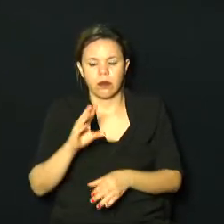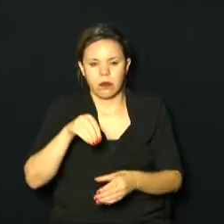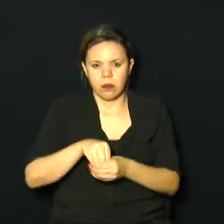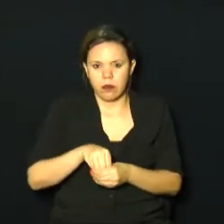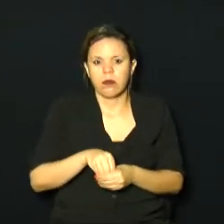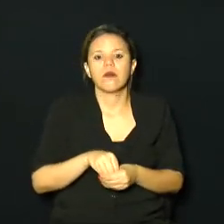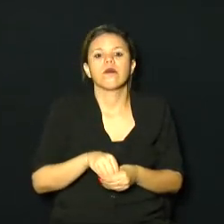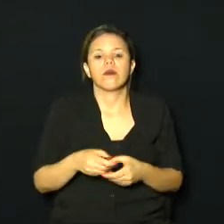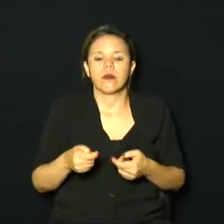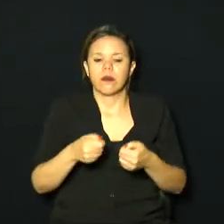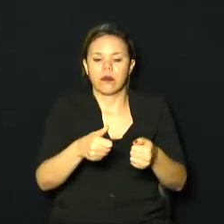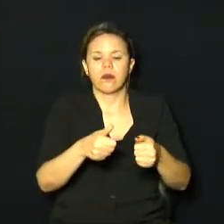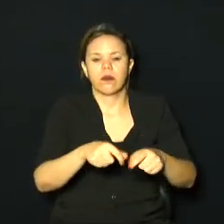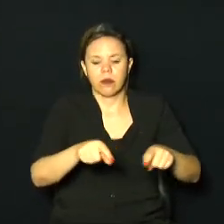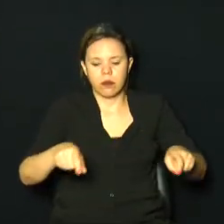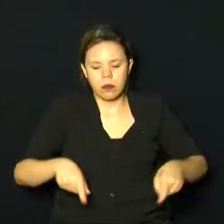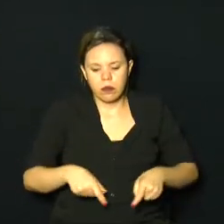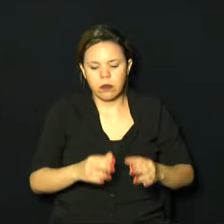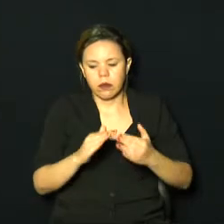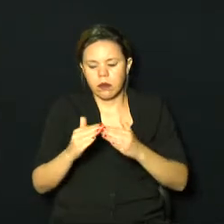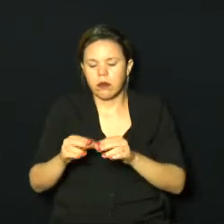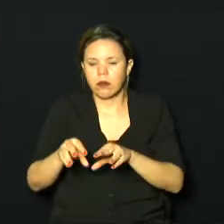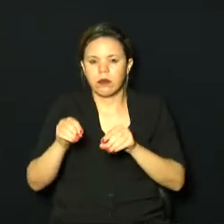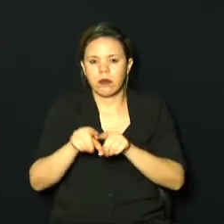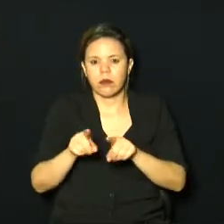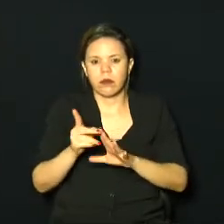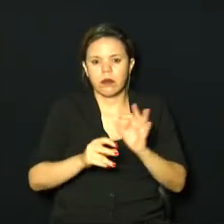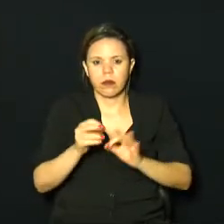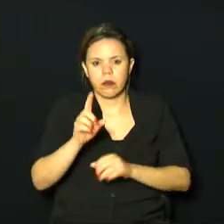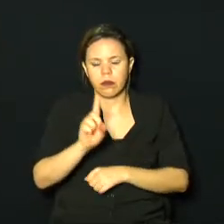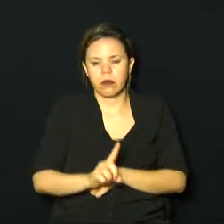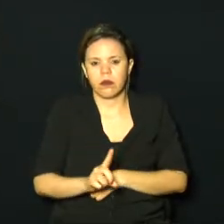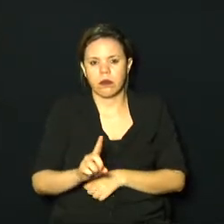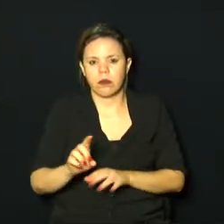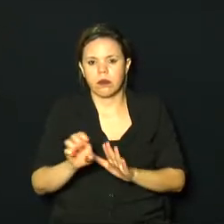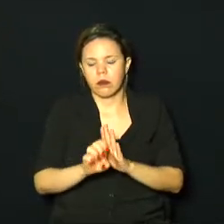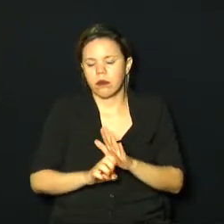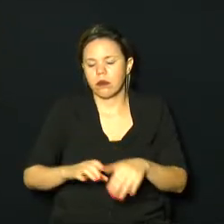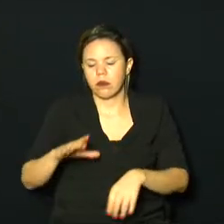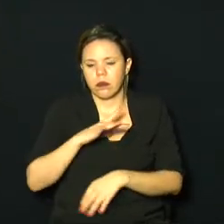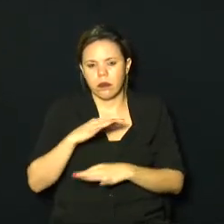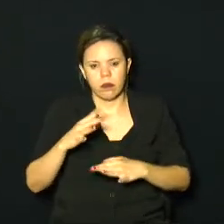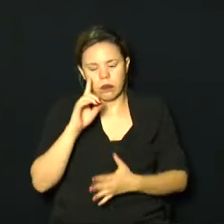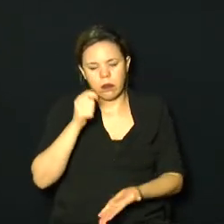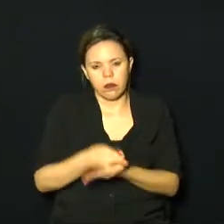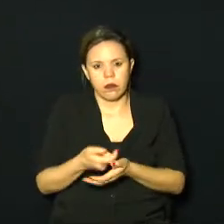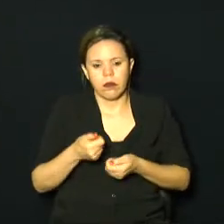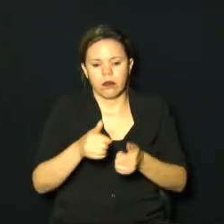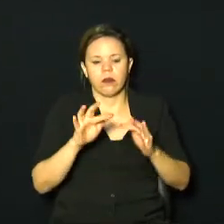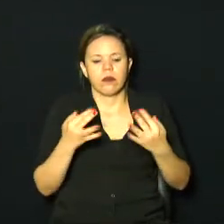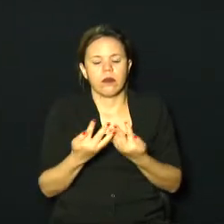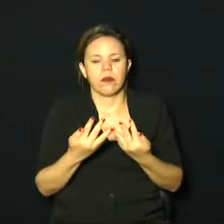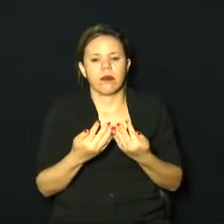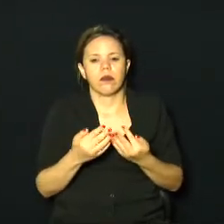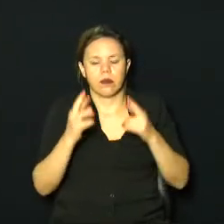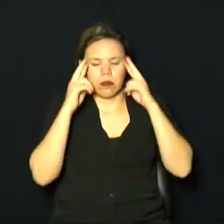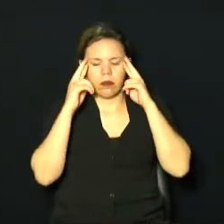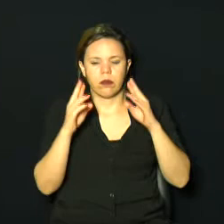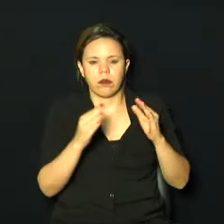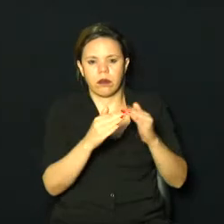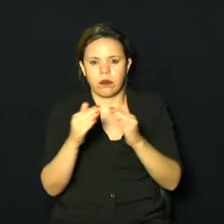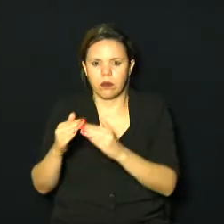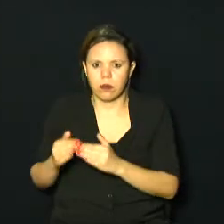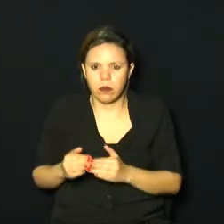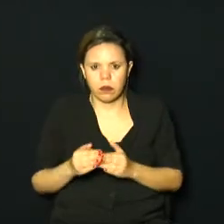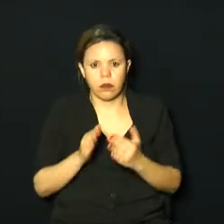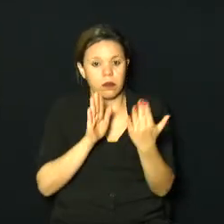na legislação municipal, Estatuto da Cidade e no plano diretor. Garanta a essas famílias a dignidade da moradia, como você já falou, olhando